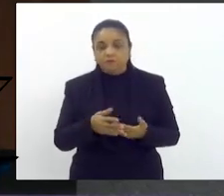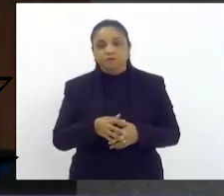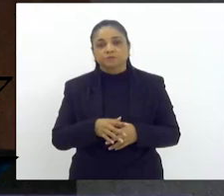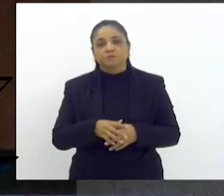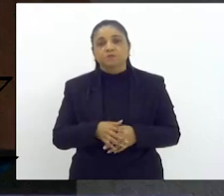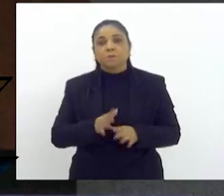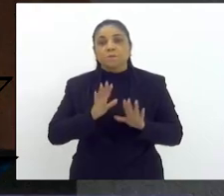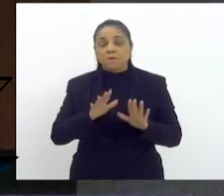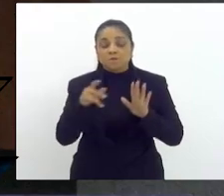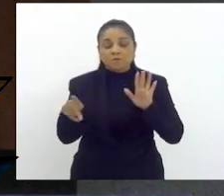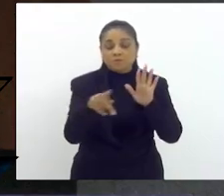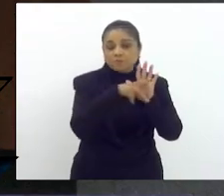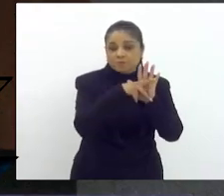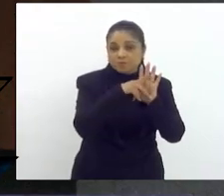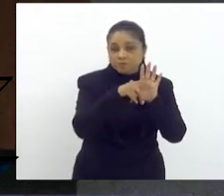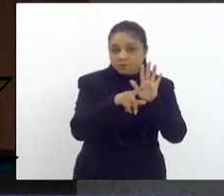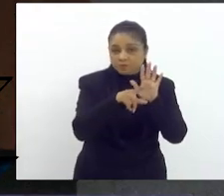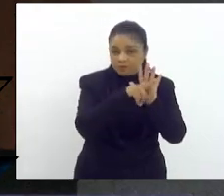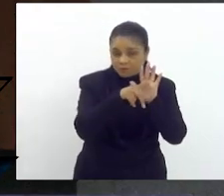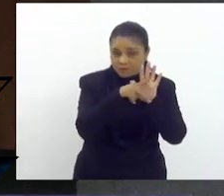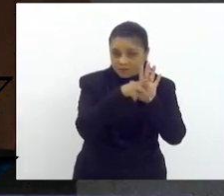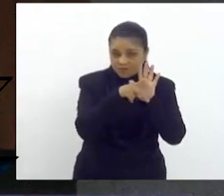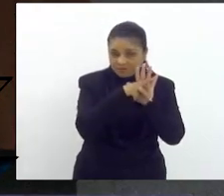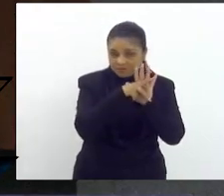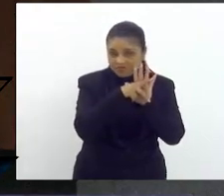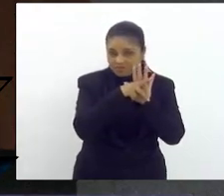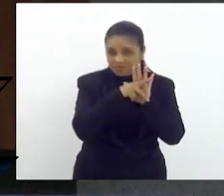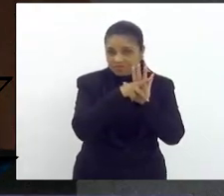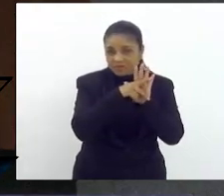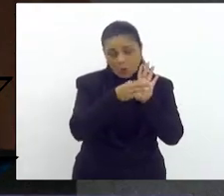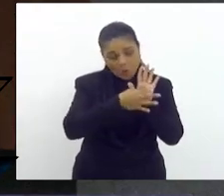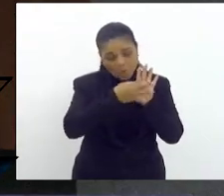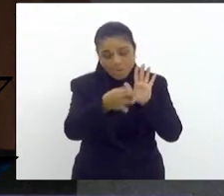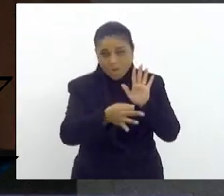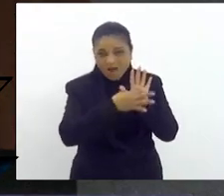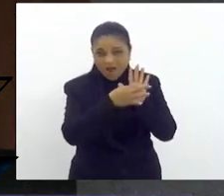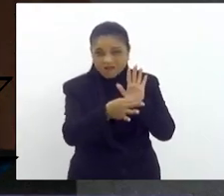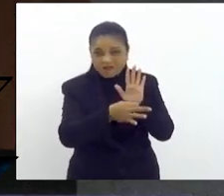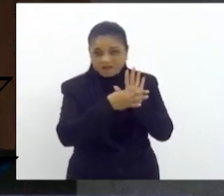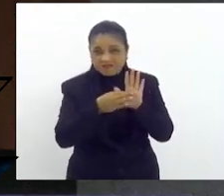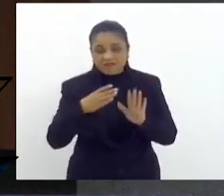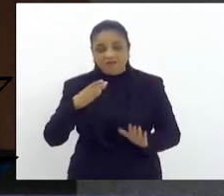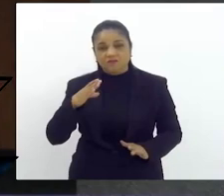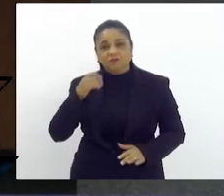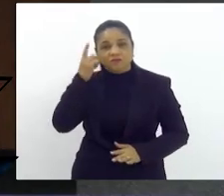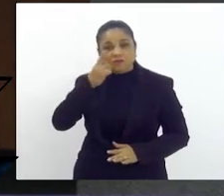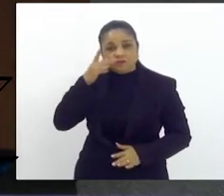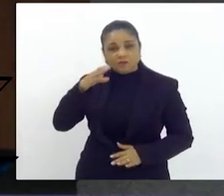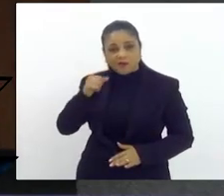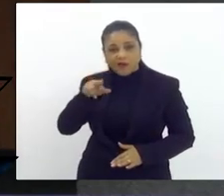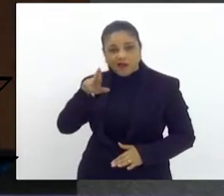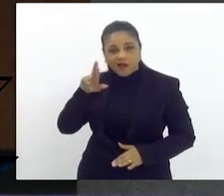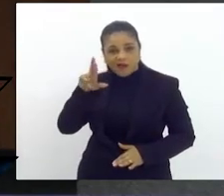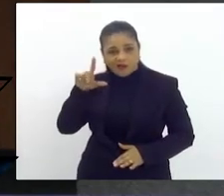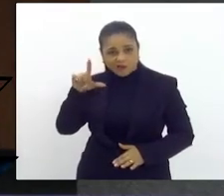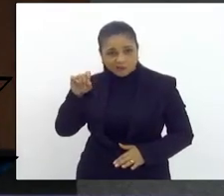mas o projeto comparecer do deputado Carlos Macedo retirou